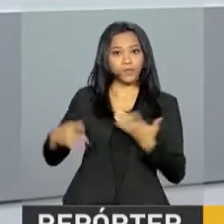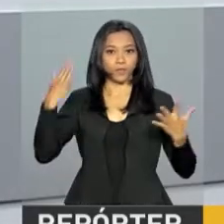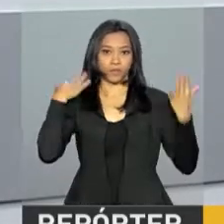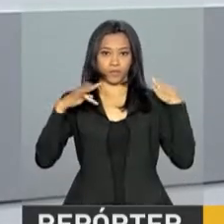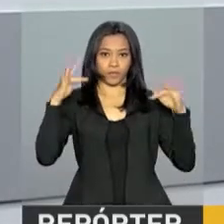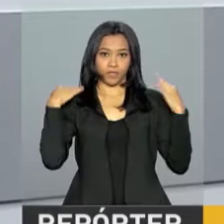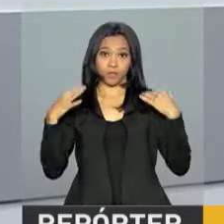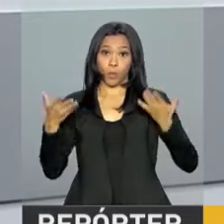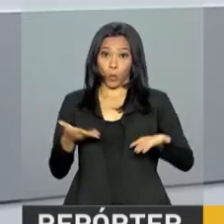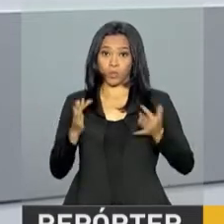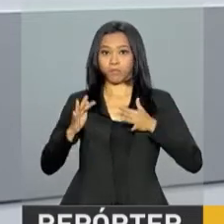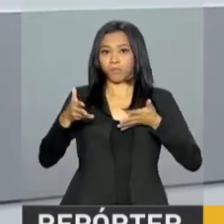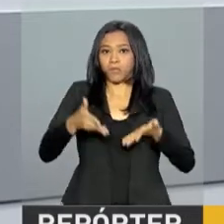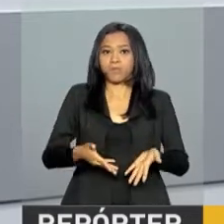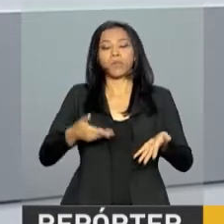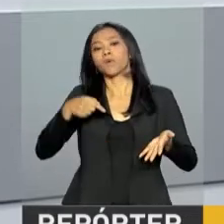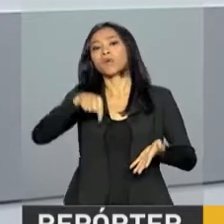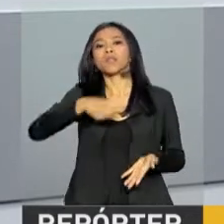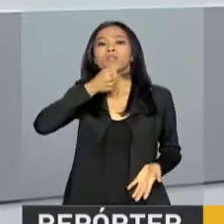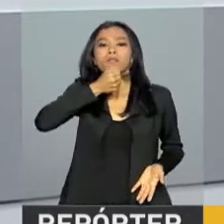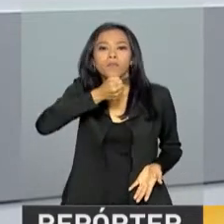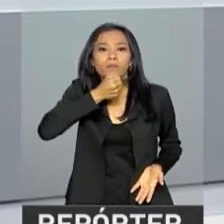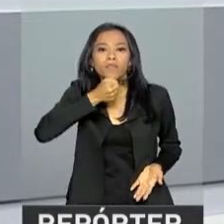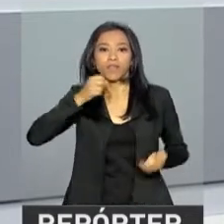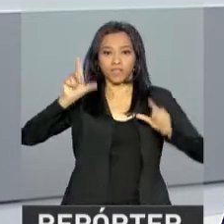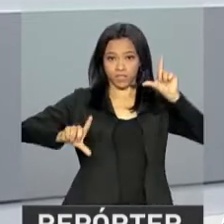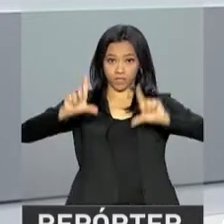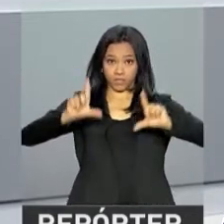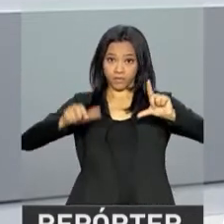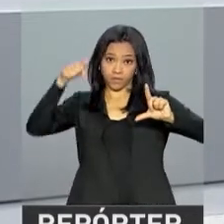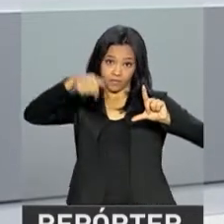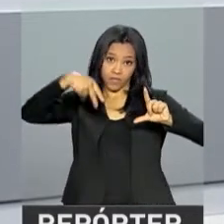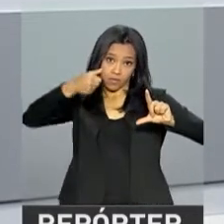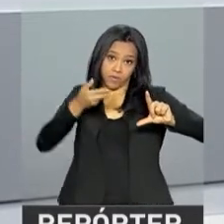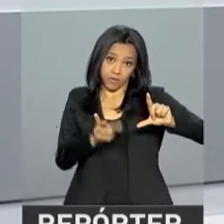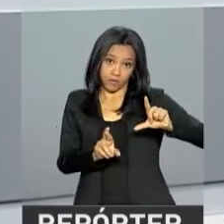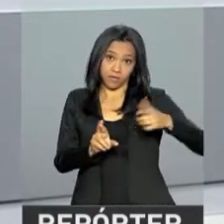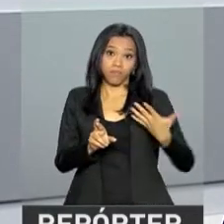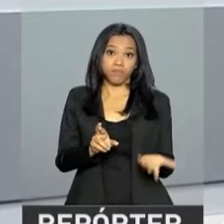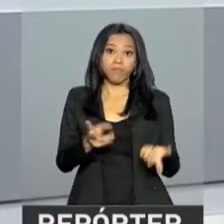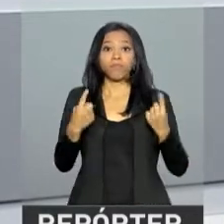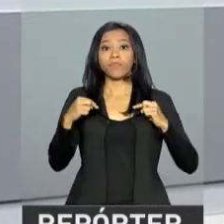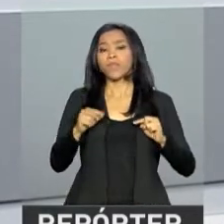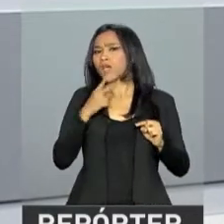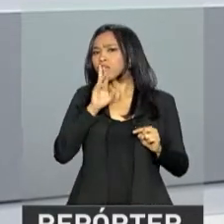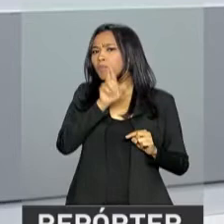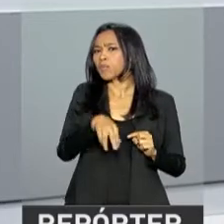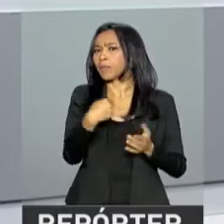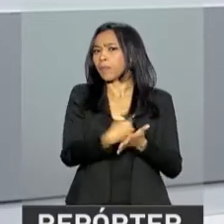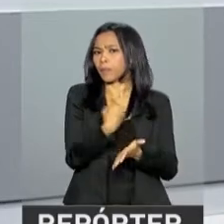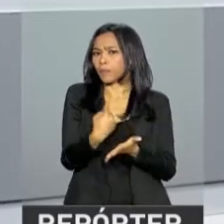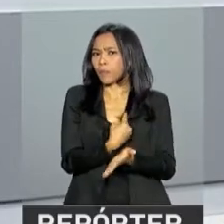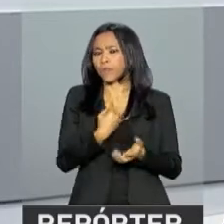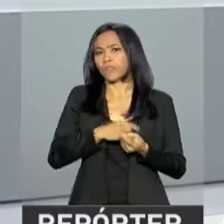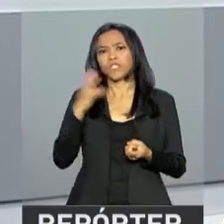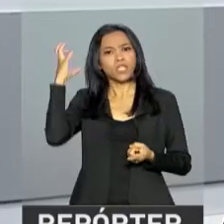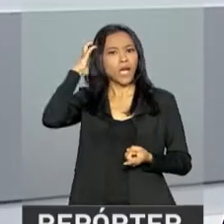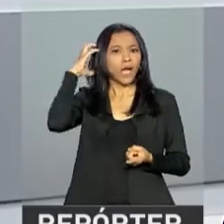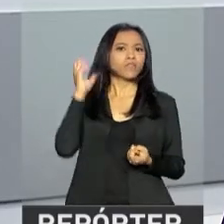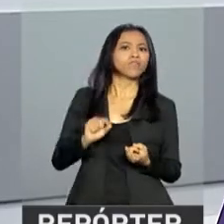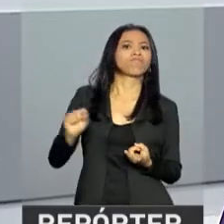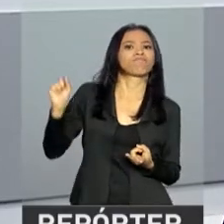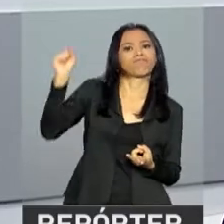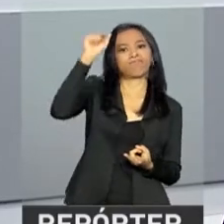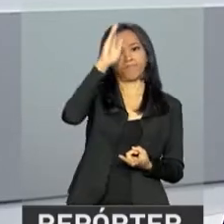participou hoje ao vivo do programa por dentro do governo aqui na tv nbr respondendo a perguntas de radialistas do